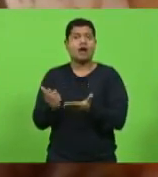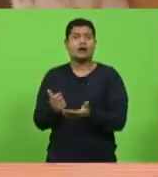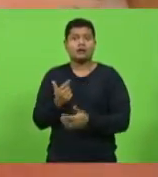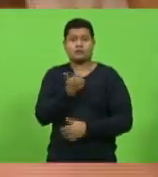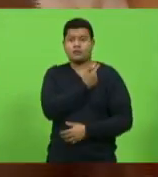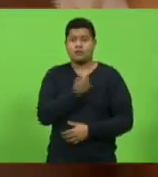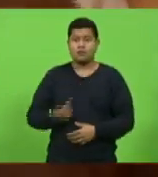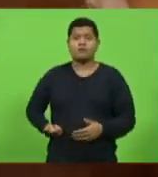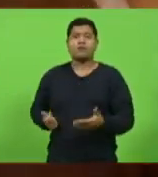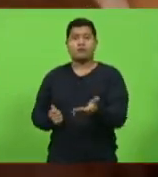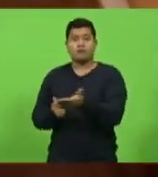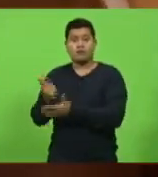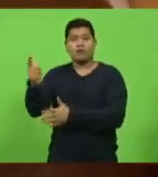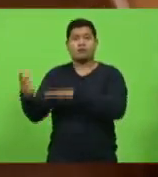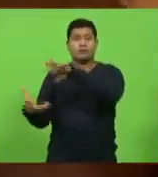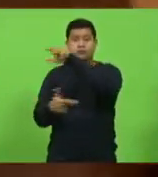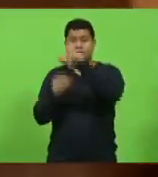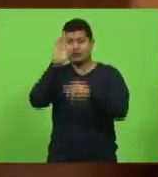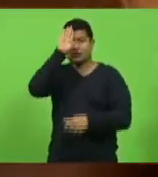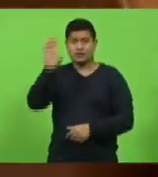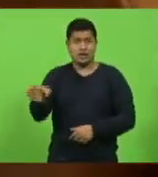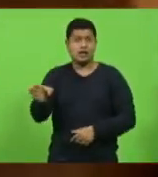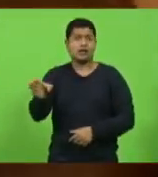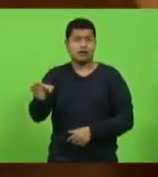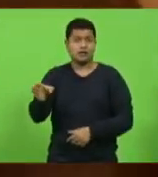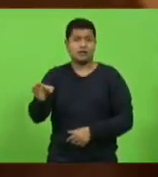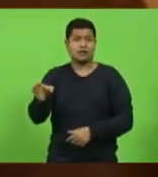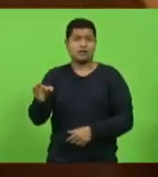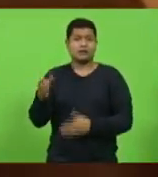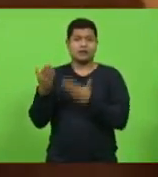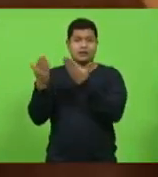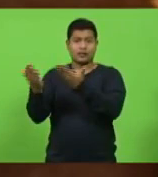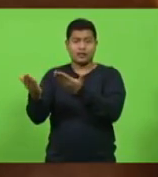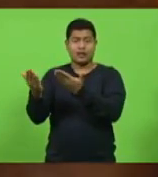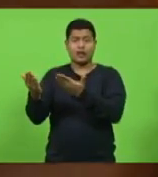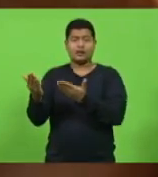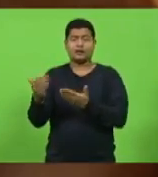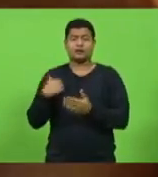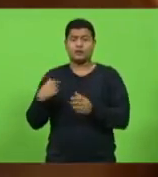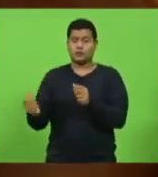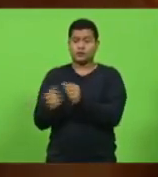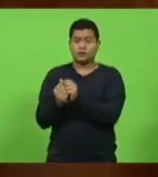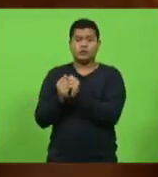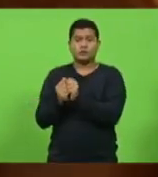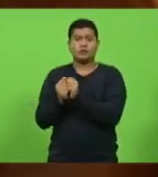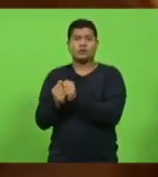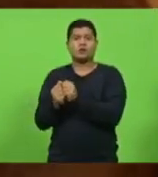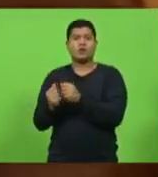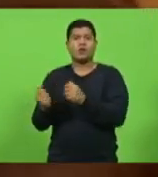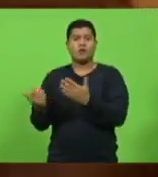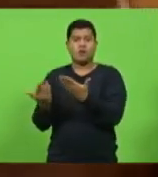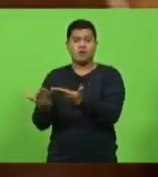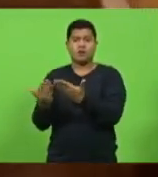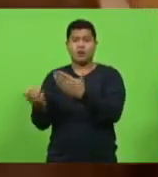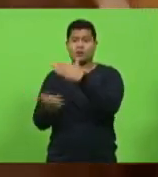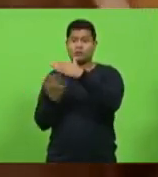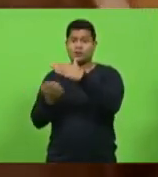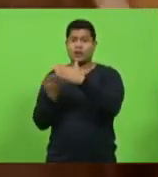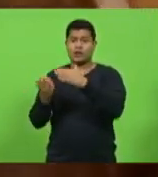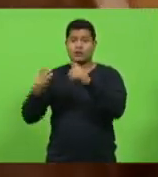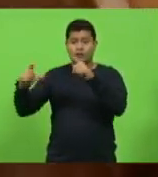compra internacional direta com fornecedor local e que repetia os preços